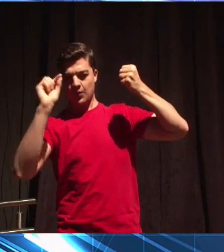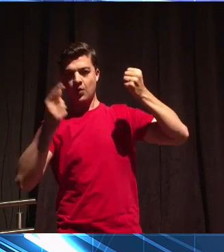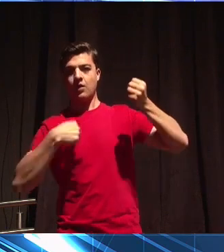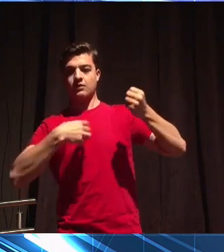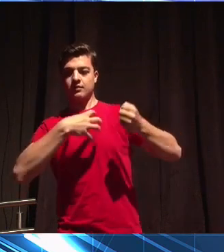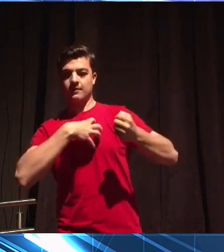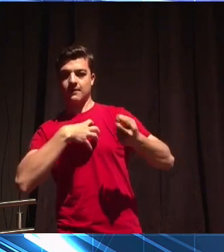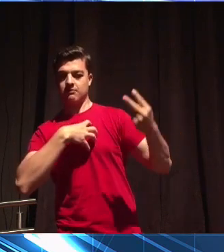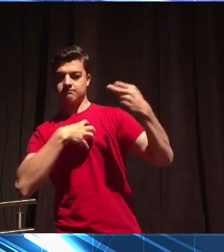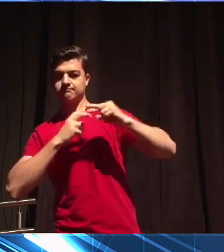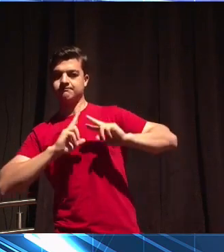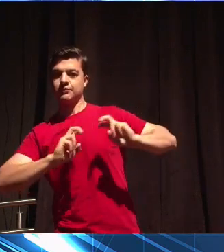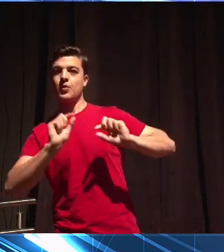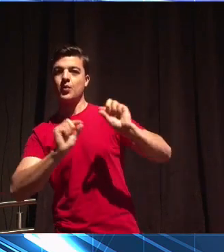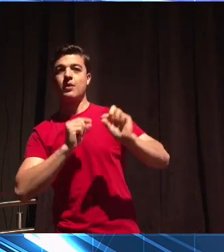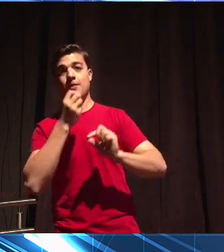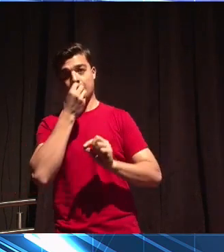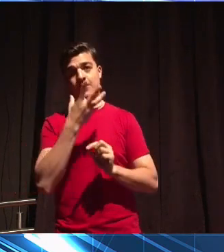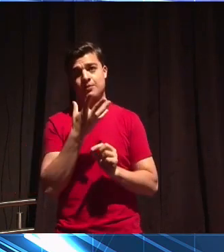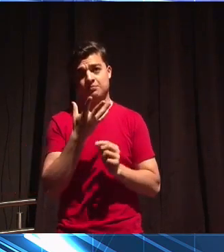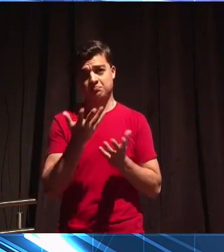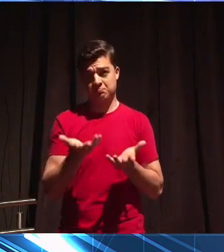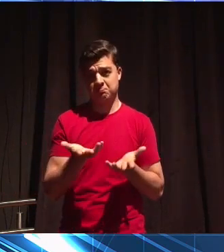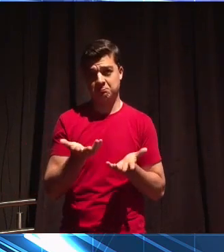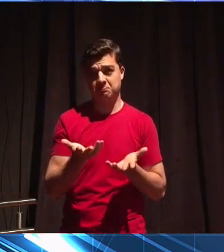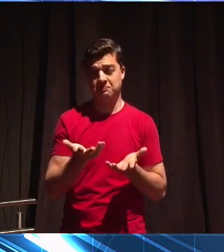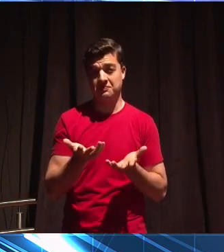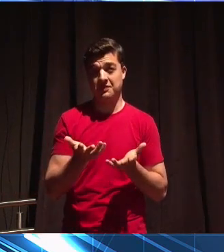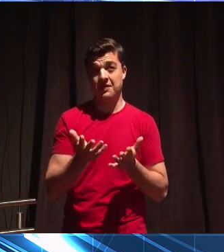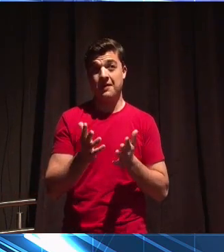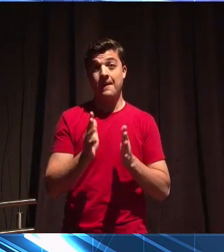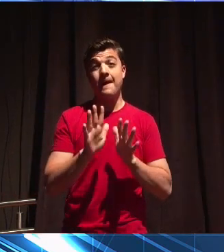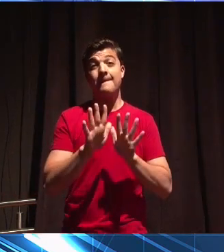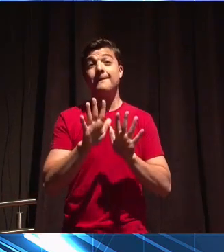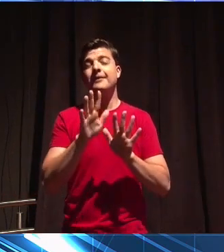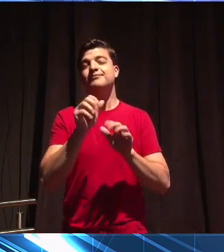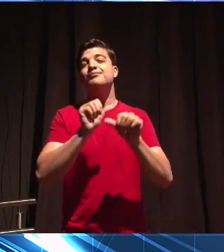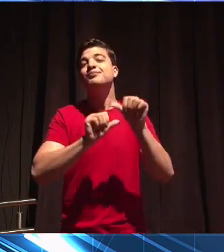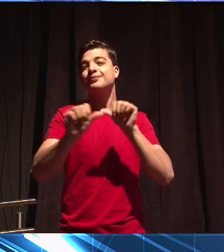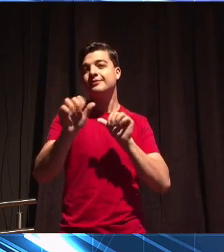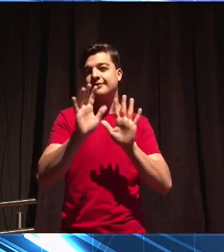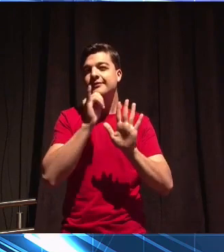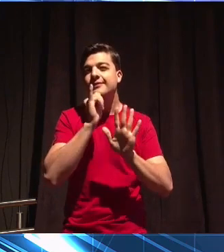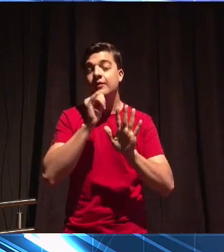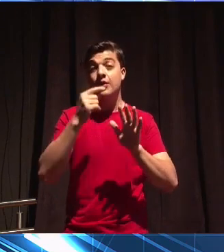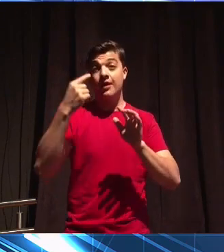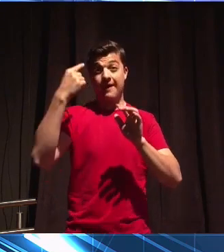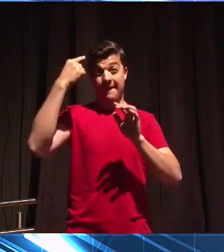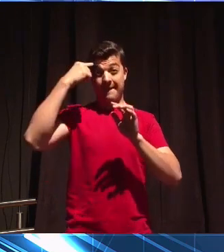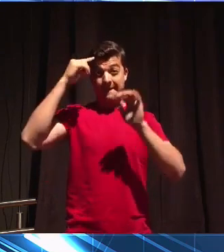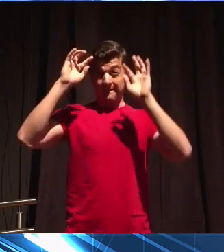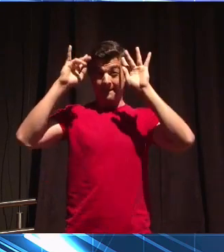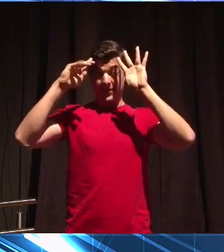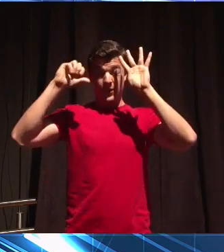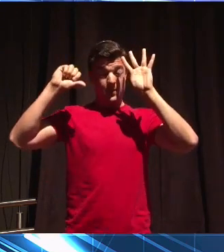lado, será que está tudo bem a gente saber, por exemplo, da pior coisa que tu pensa, daquele segredo que tu nunca quer contar para ninguém,